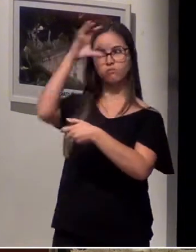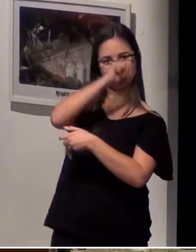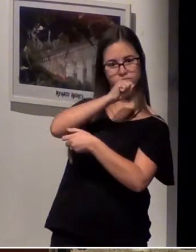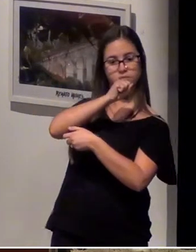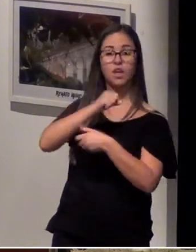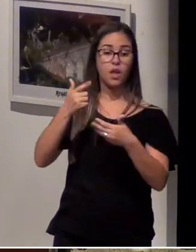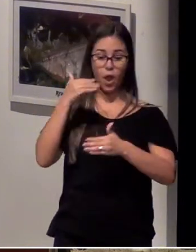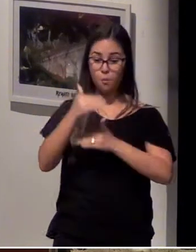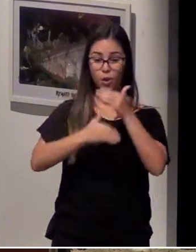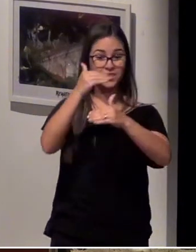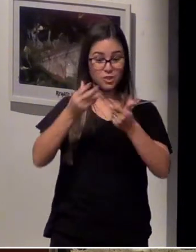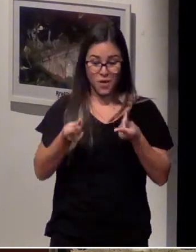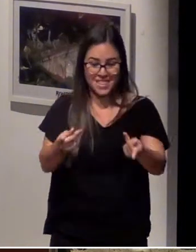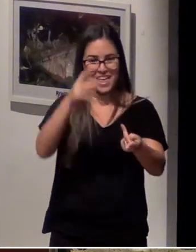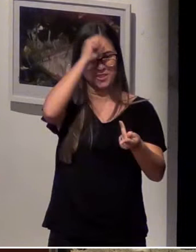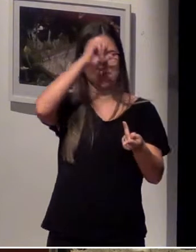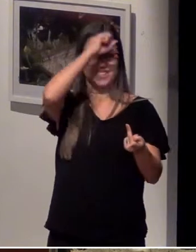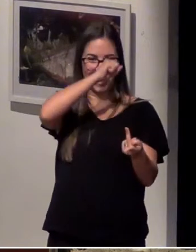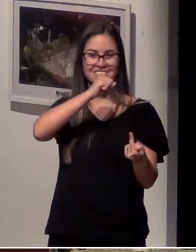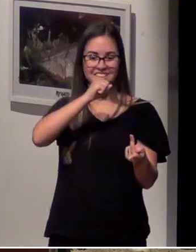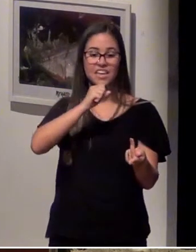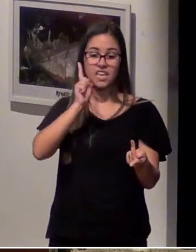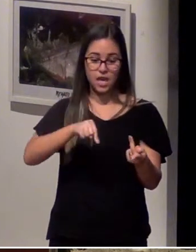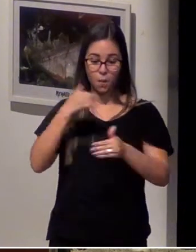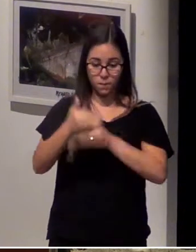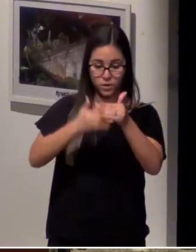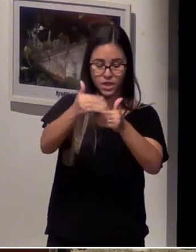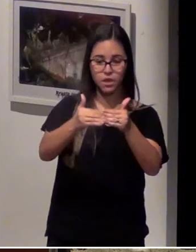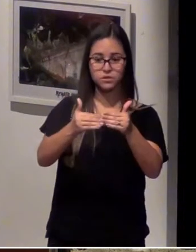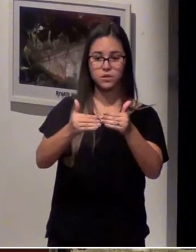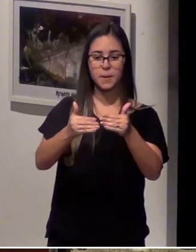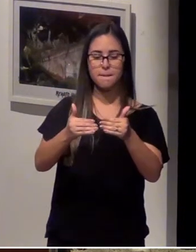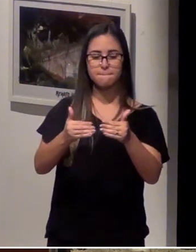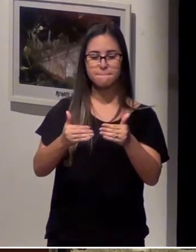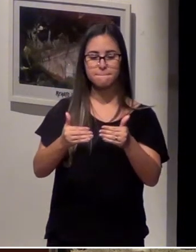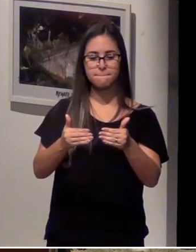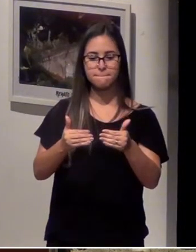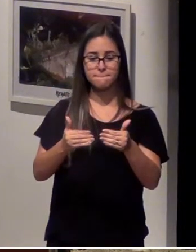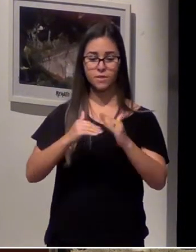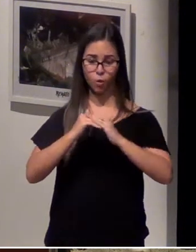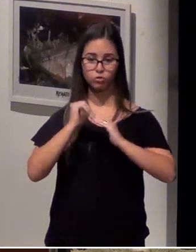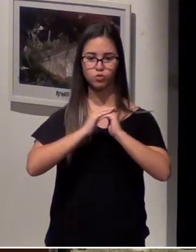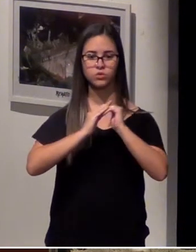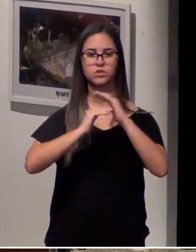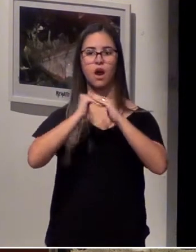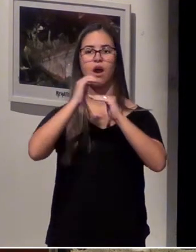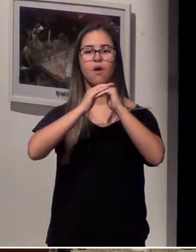processo eterno de aprendizado, e é um processo de